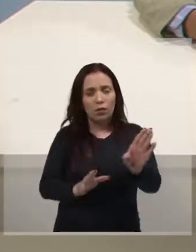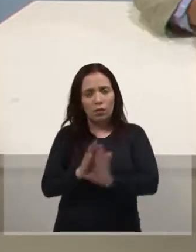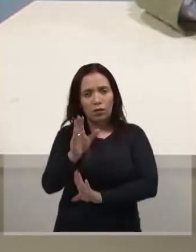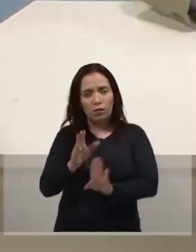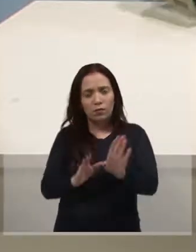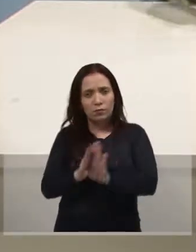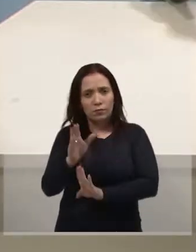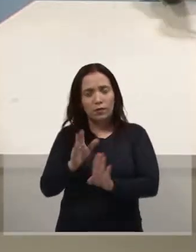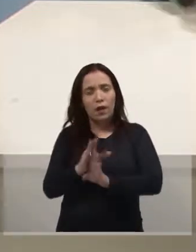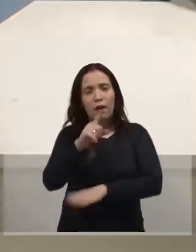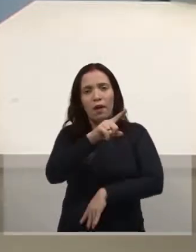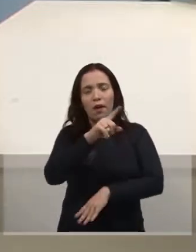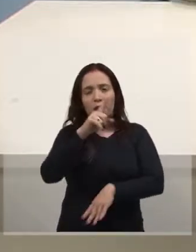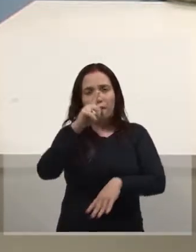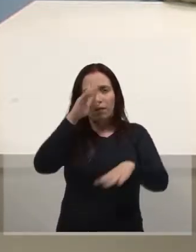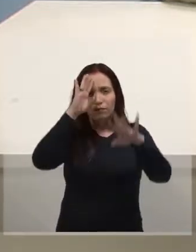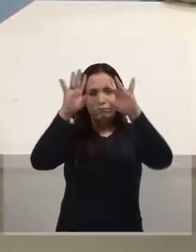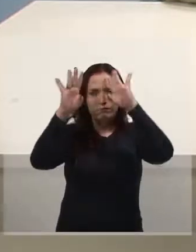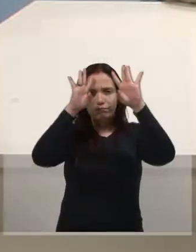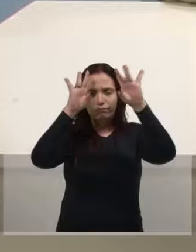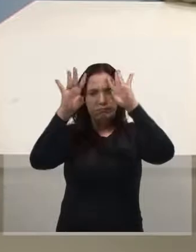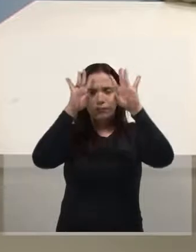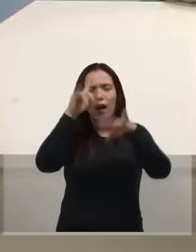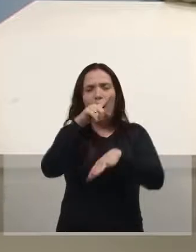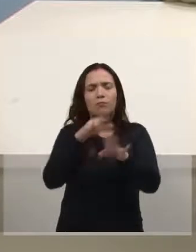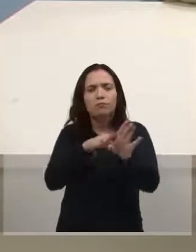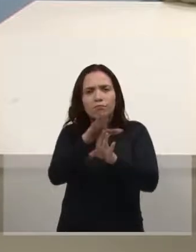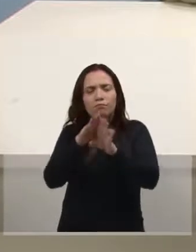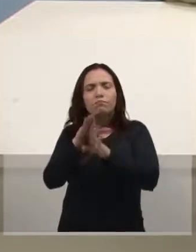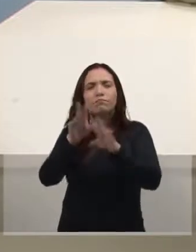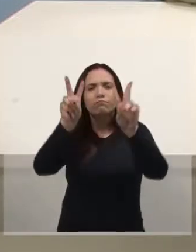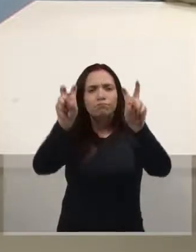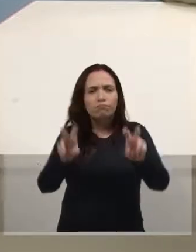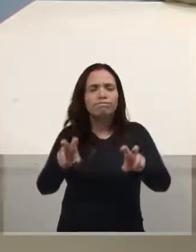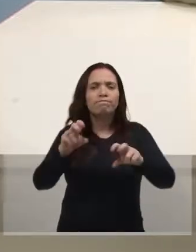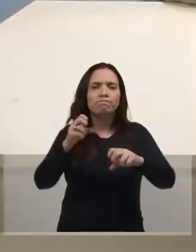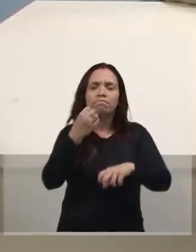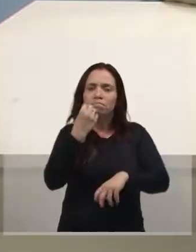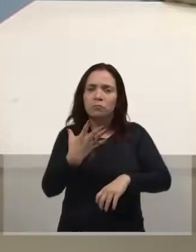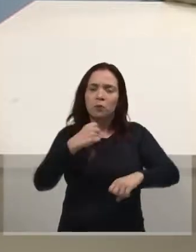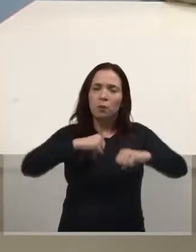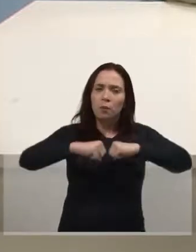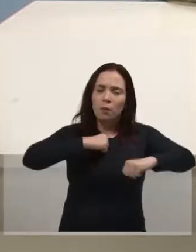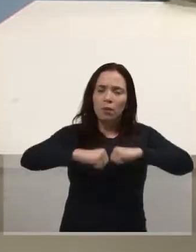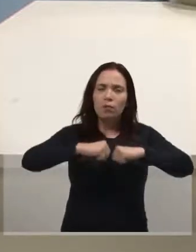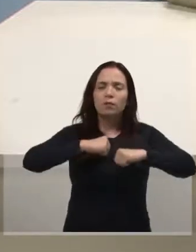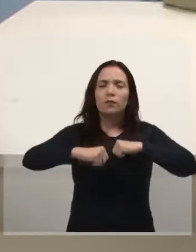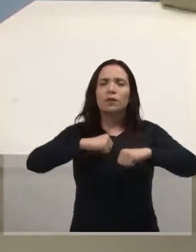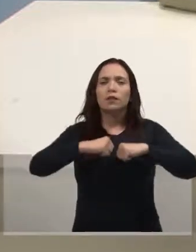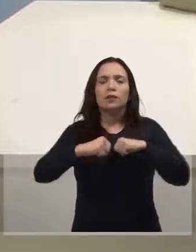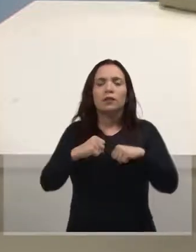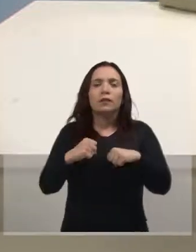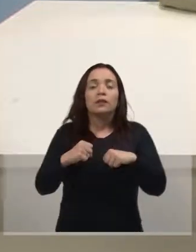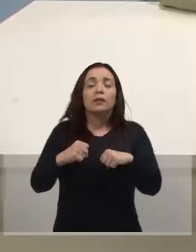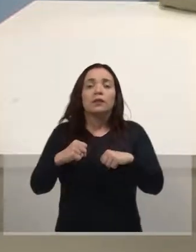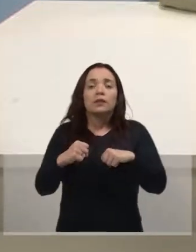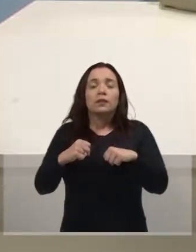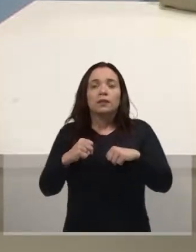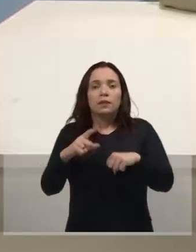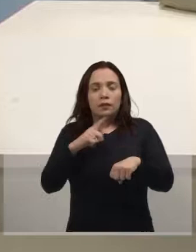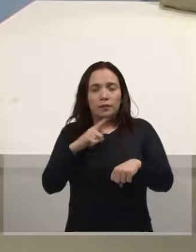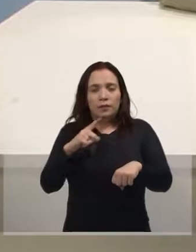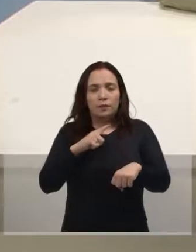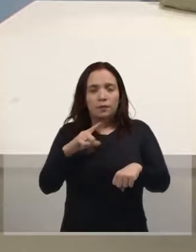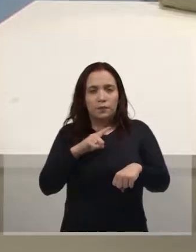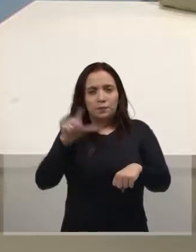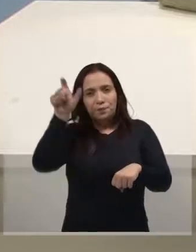daqueles intelectuais, digamos assim, que pautaram o debate, sem dúvida, que elevaram aí a popularidade do presidente,